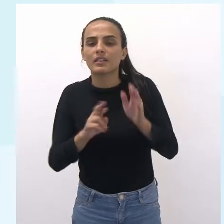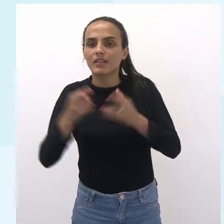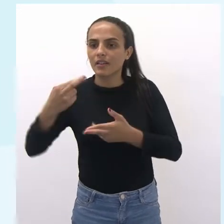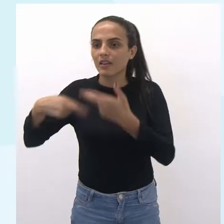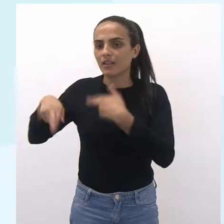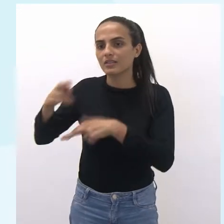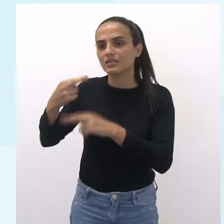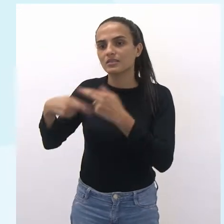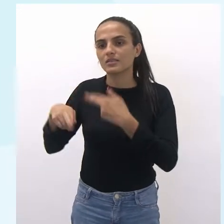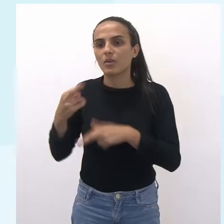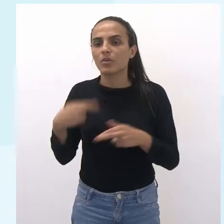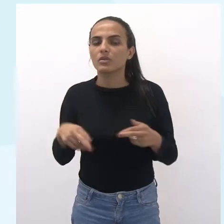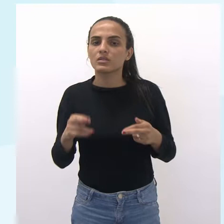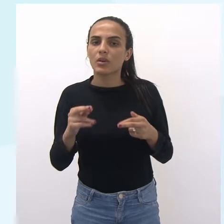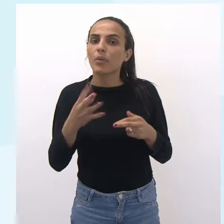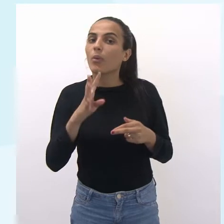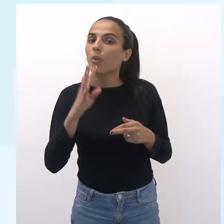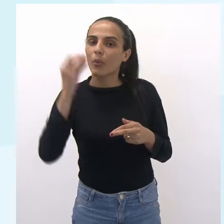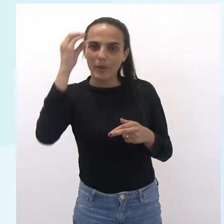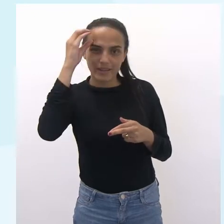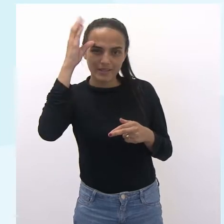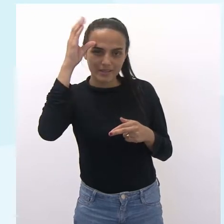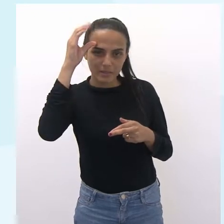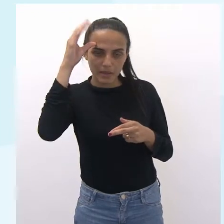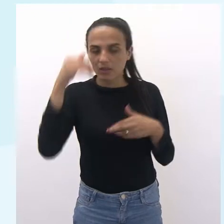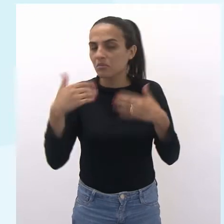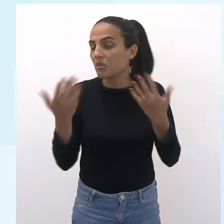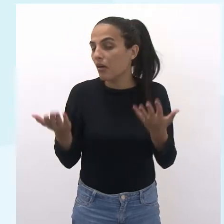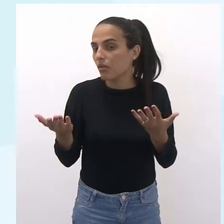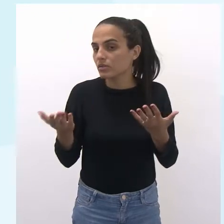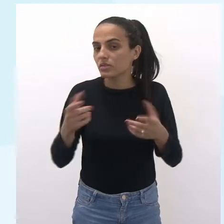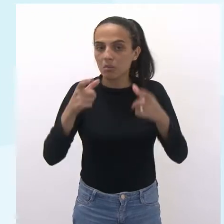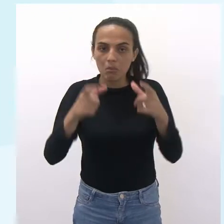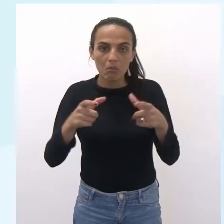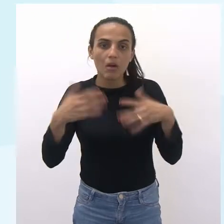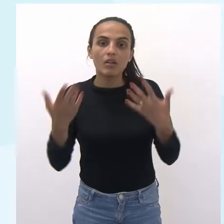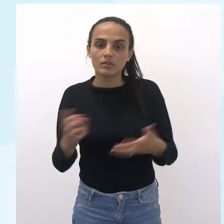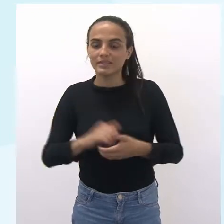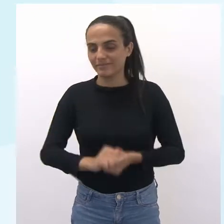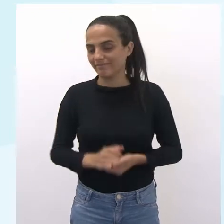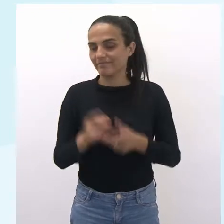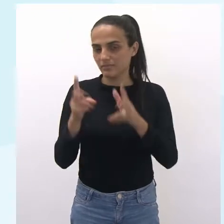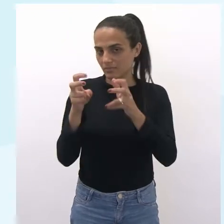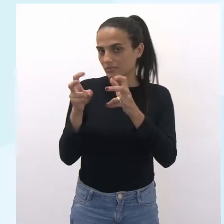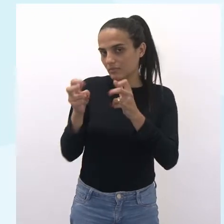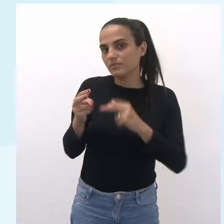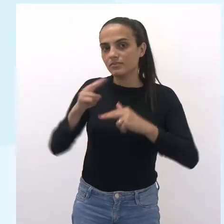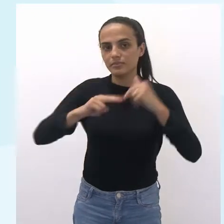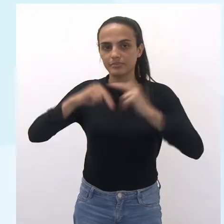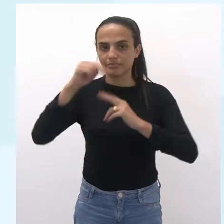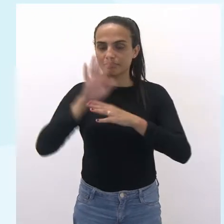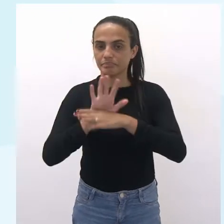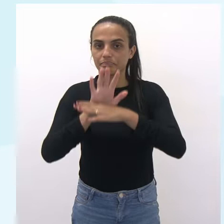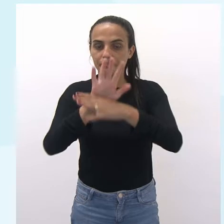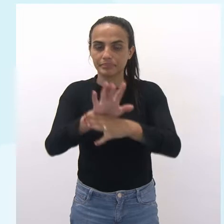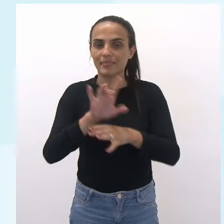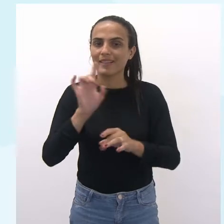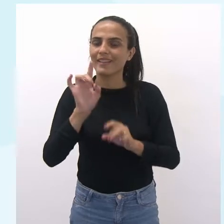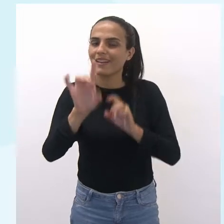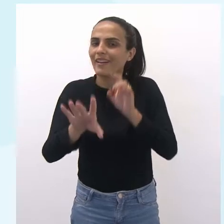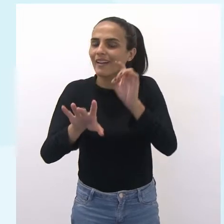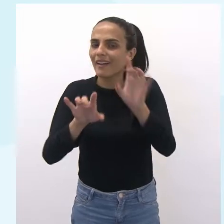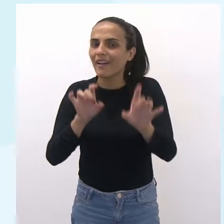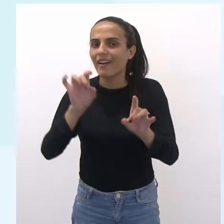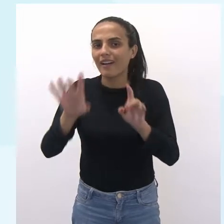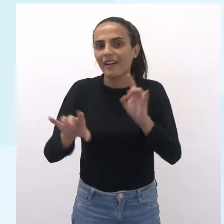de conhecimento. Né? Se vocês perceberem no material de apoio, que nós vamos falar mais atentamente, cada situação